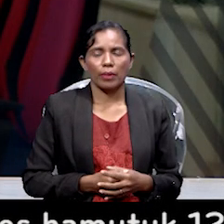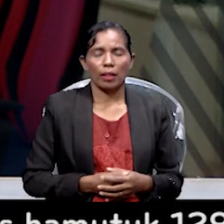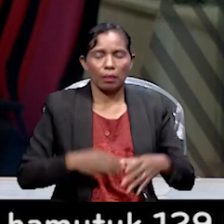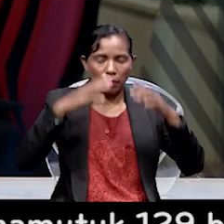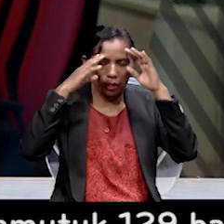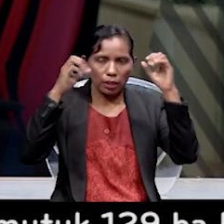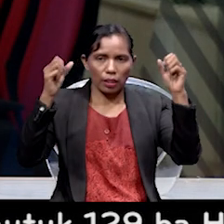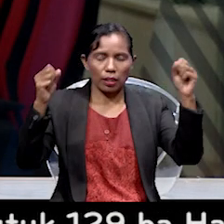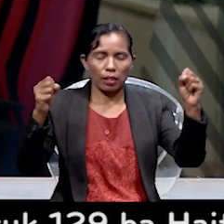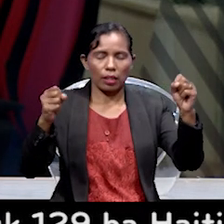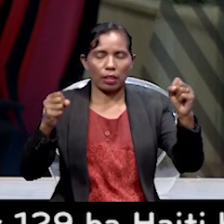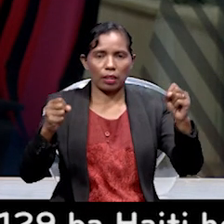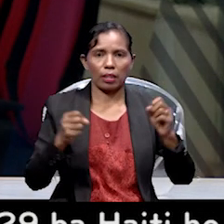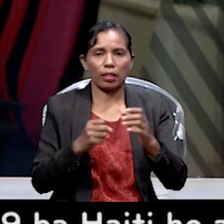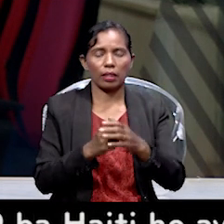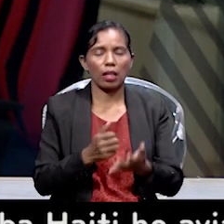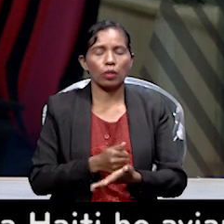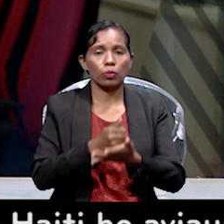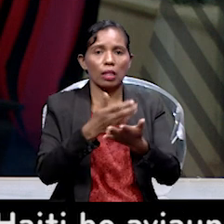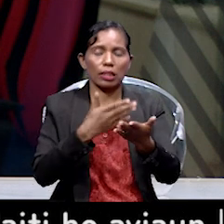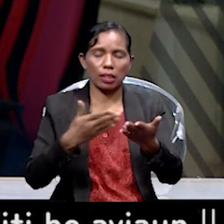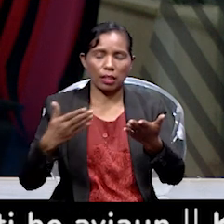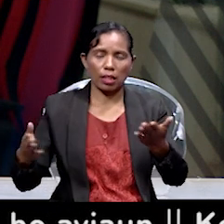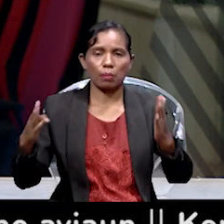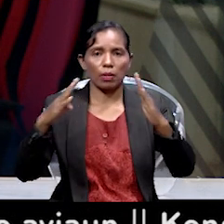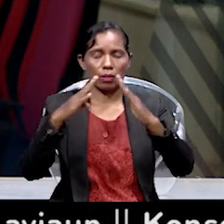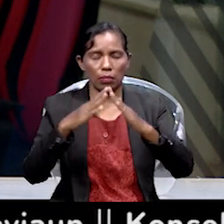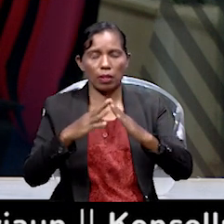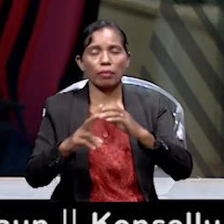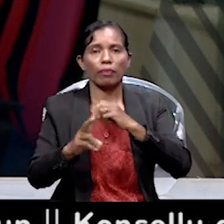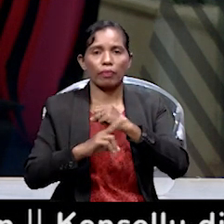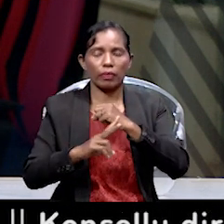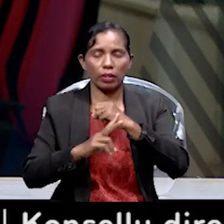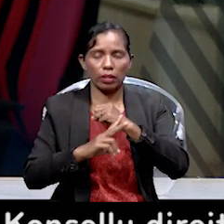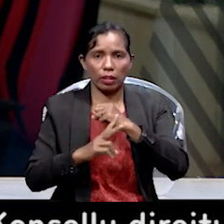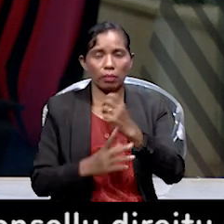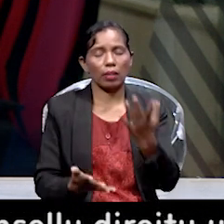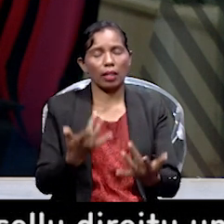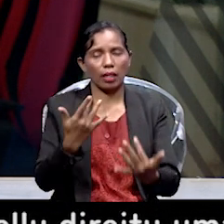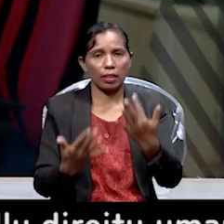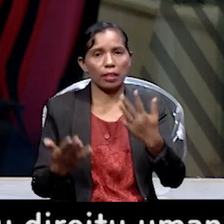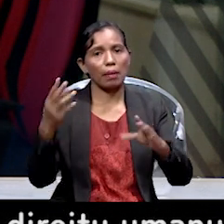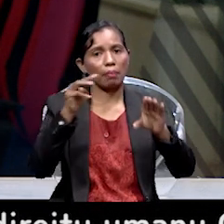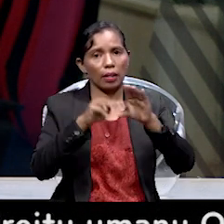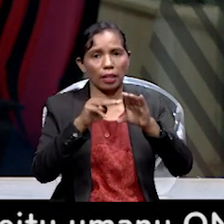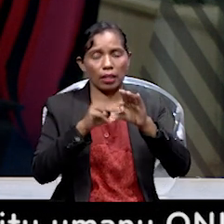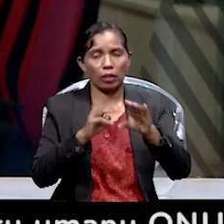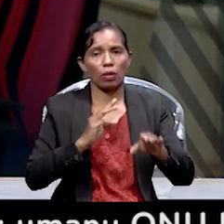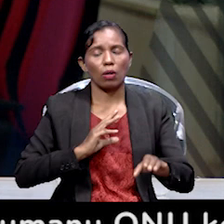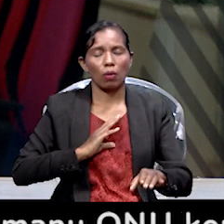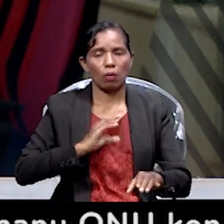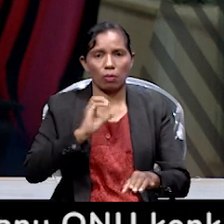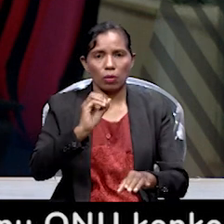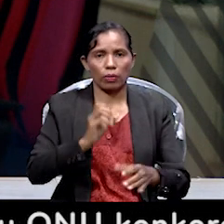Presidência da República apoia material construção para vítima incêndio e ex-mercado Comoro.